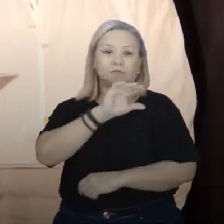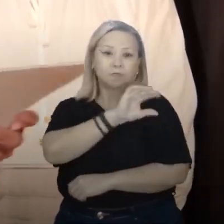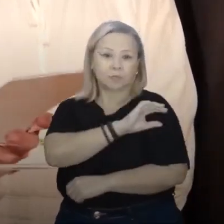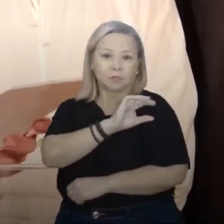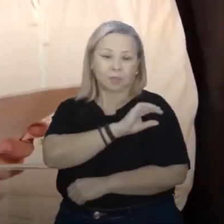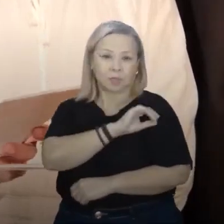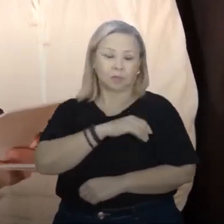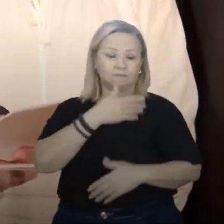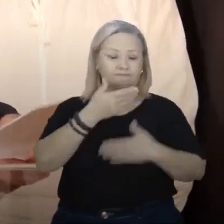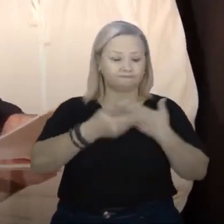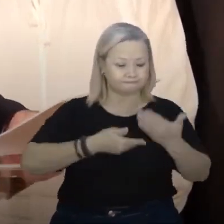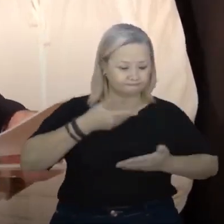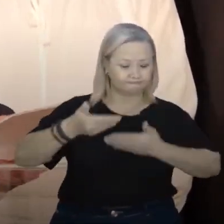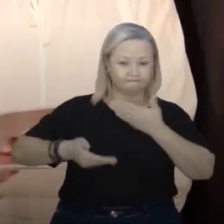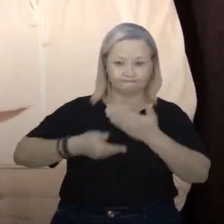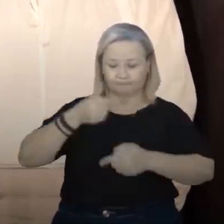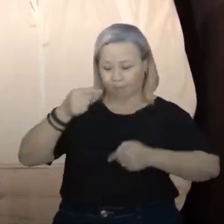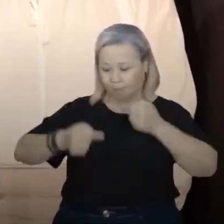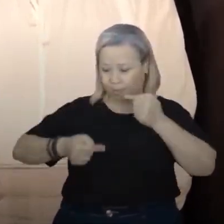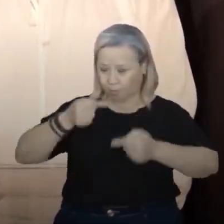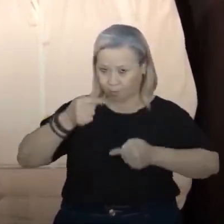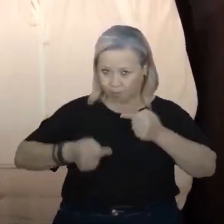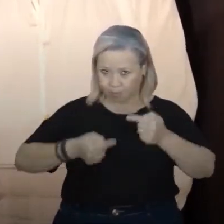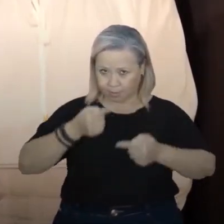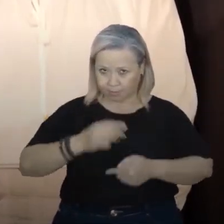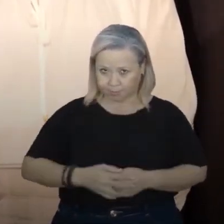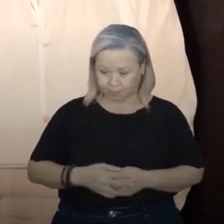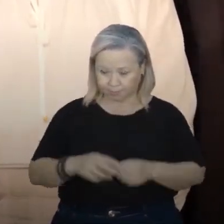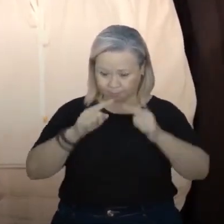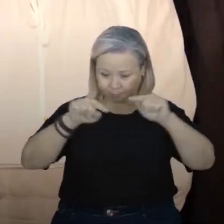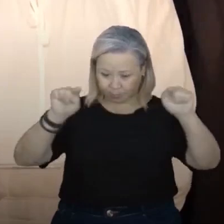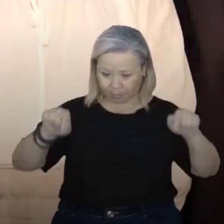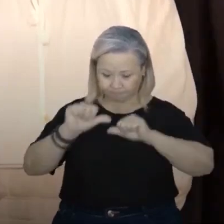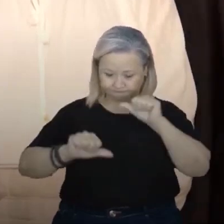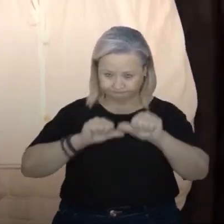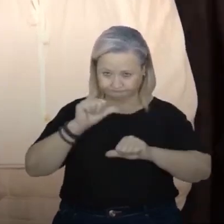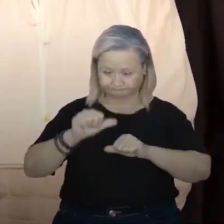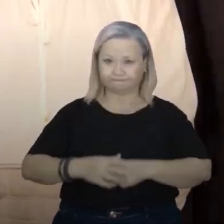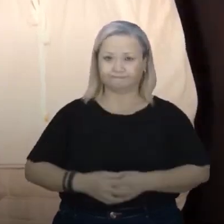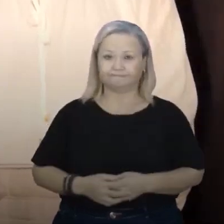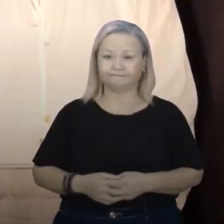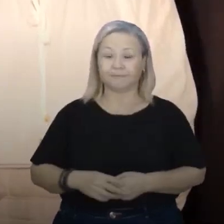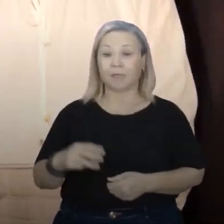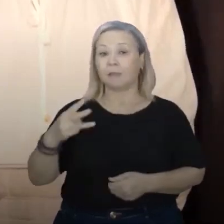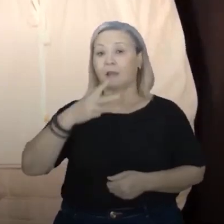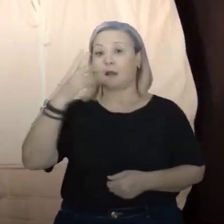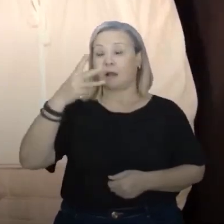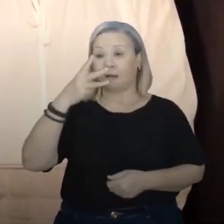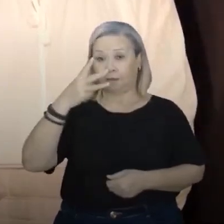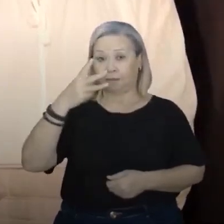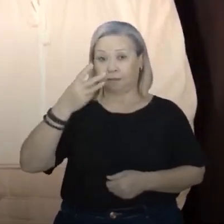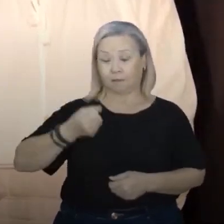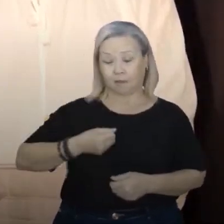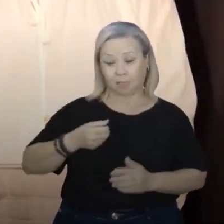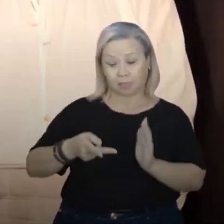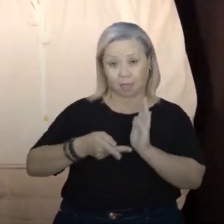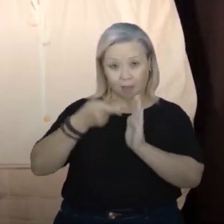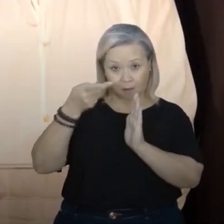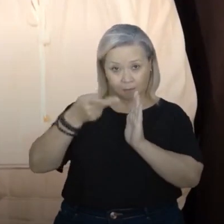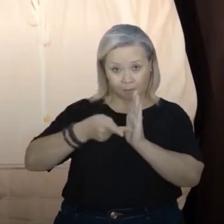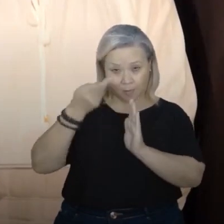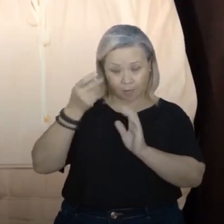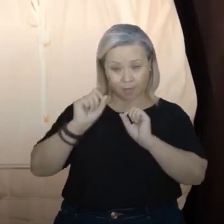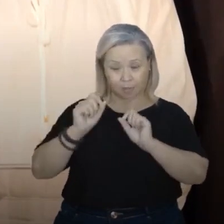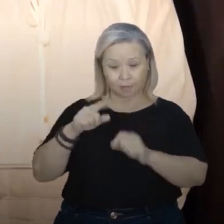da articulação política do gabinete de transição. E a terceira portaria,